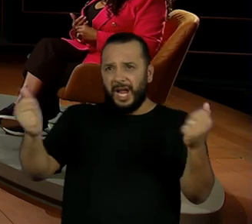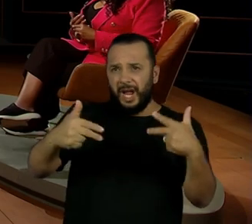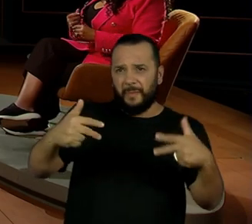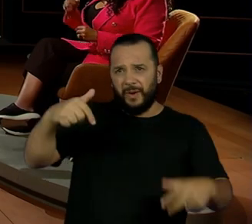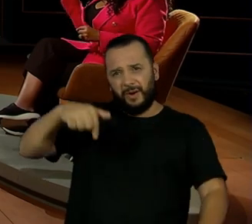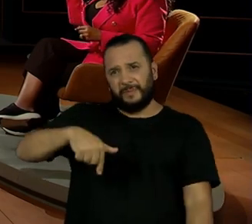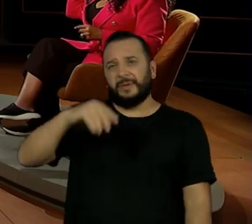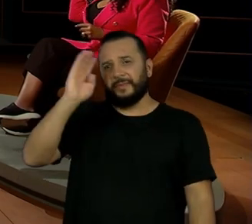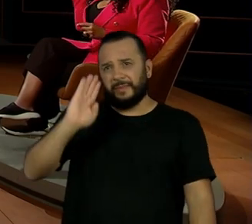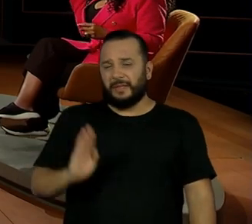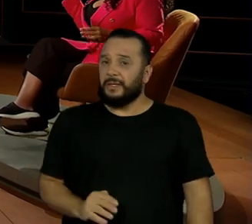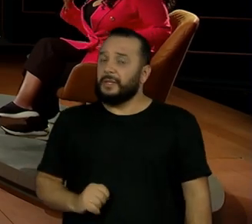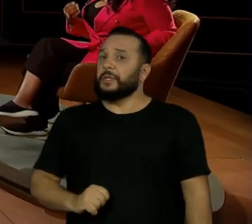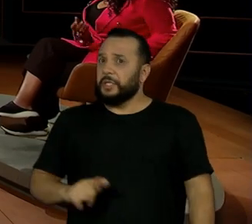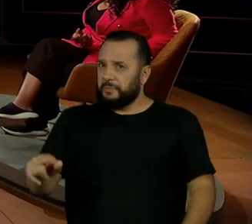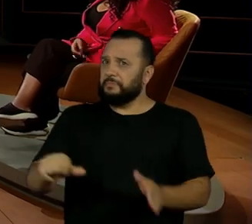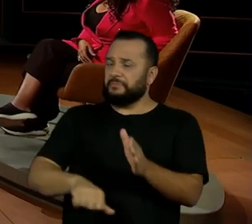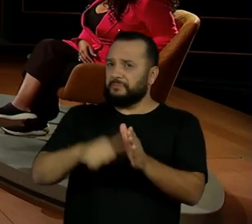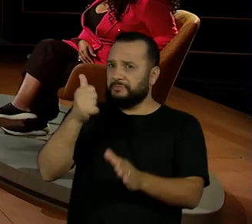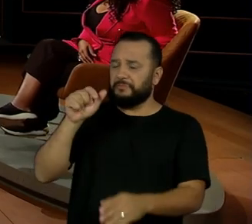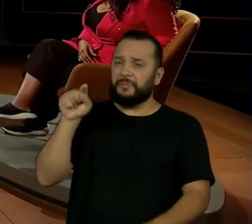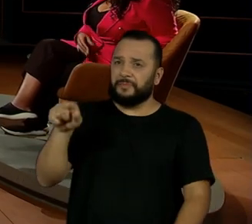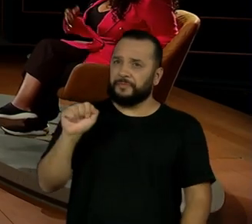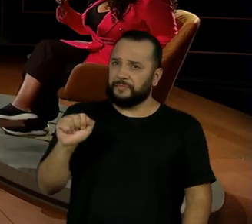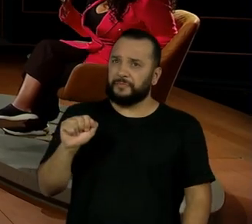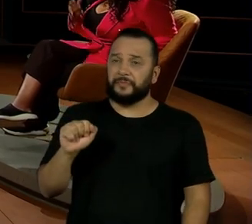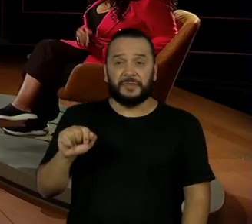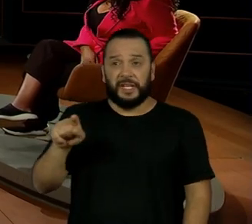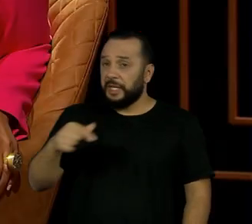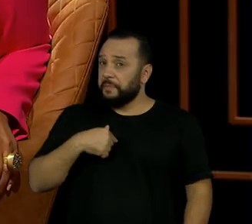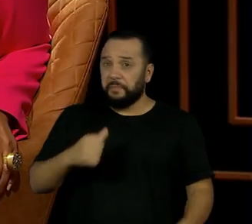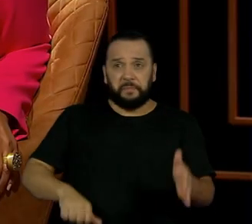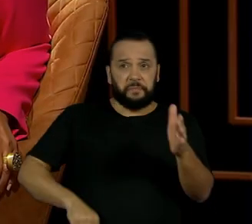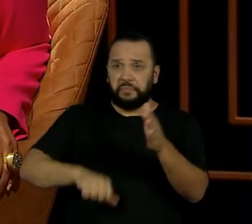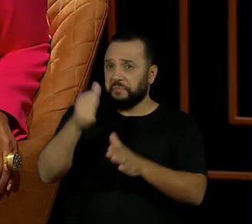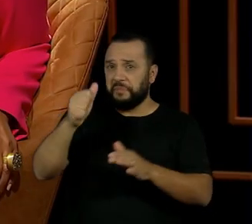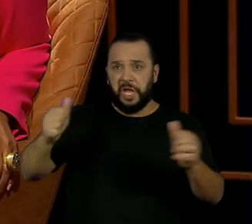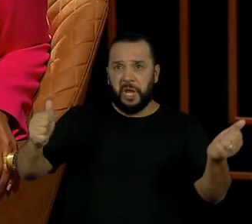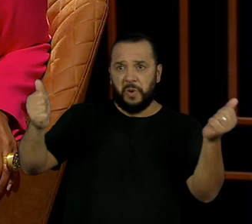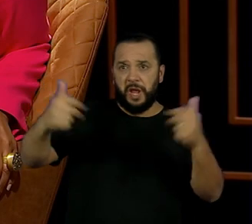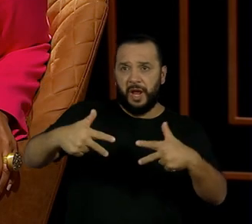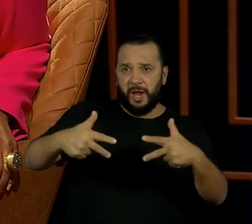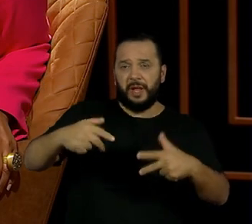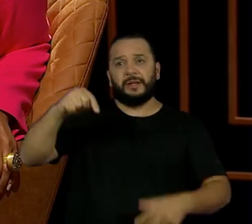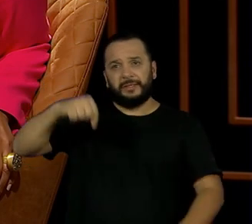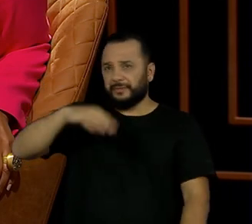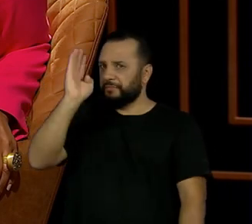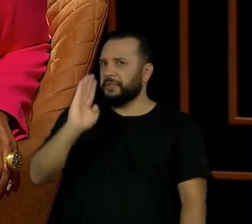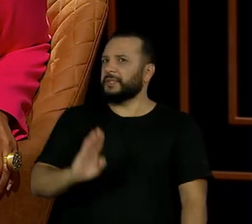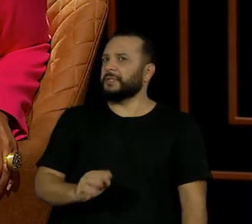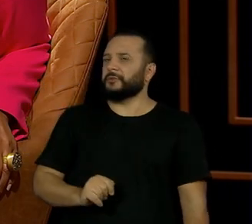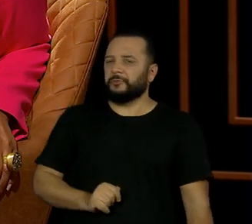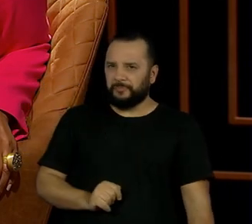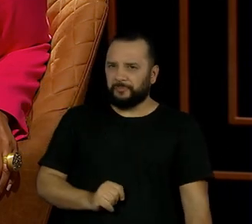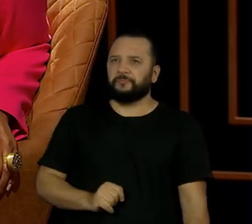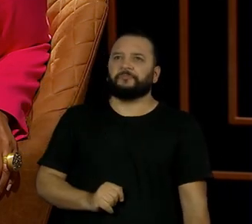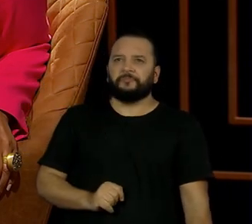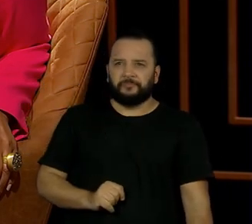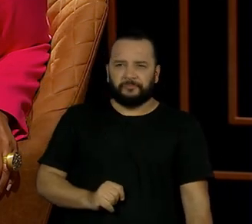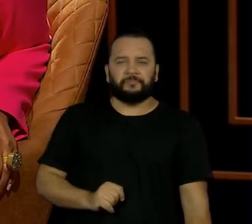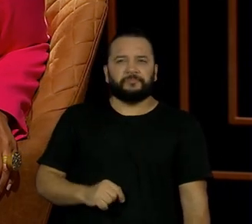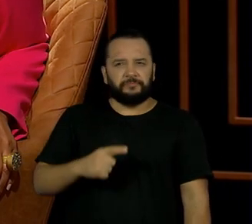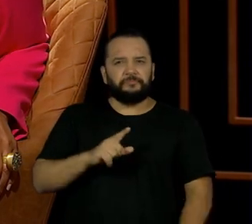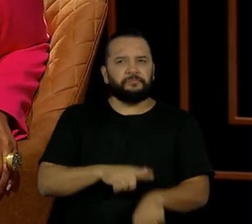não ele não é é tipo Pioneiro e eu tive momentos